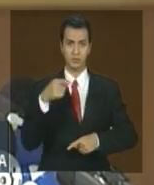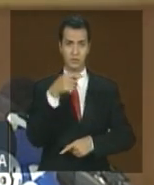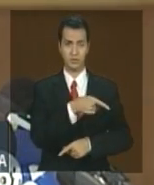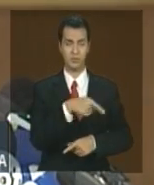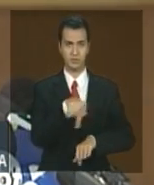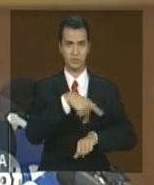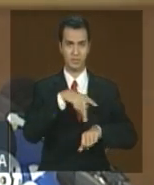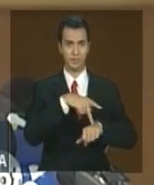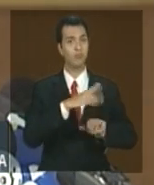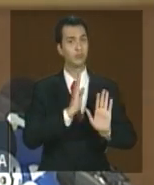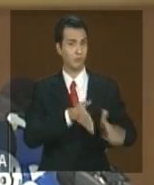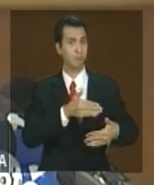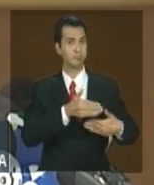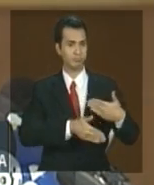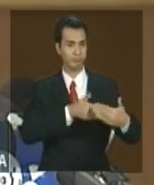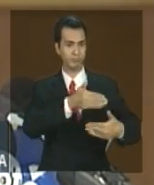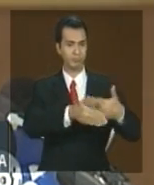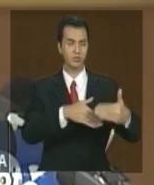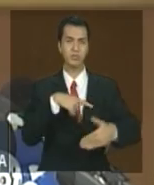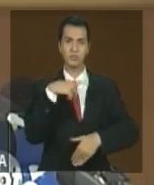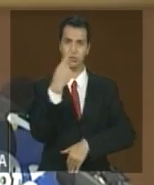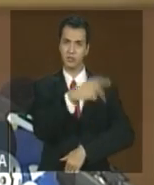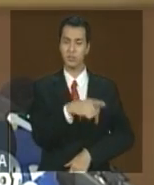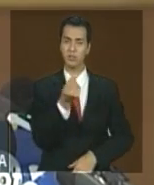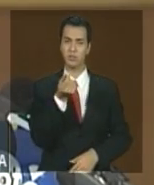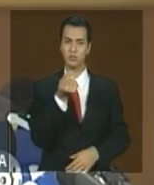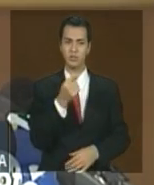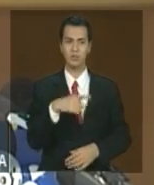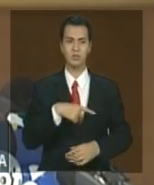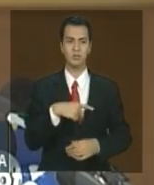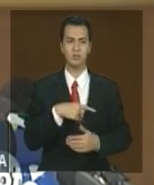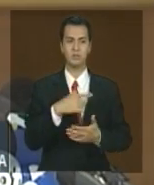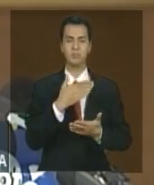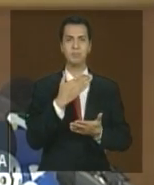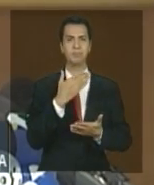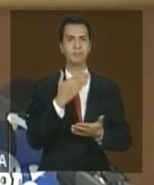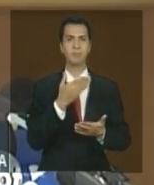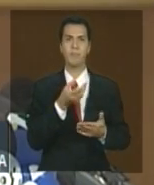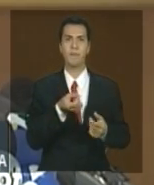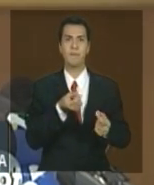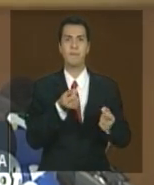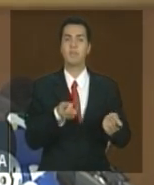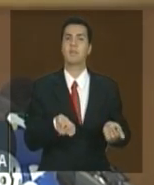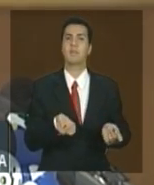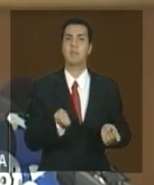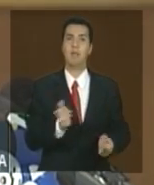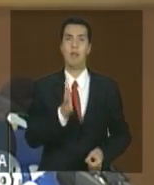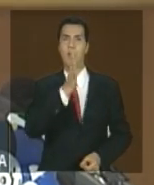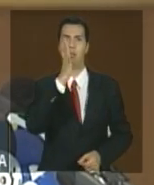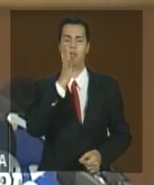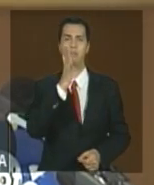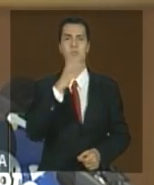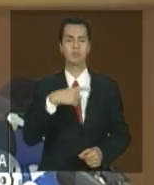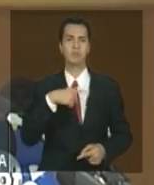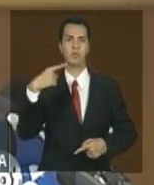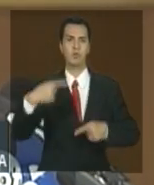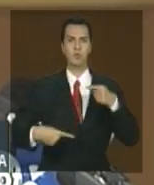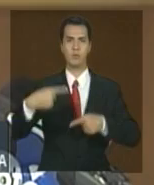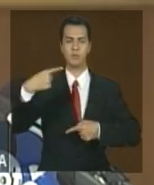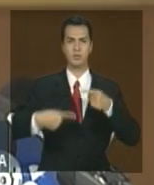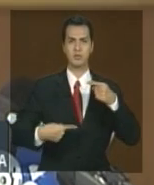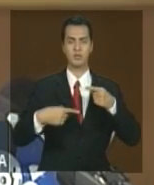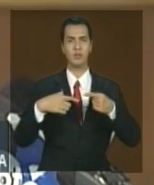suas moedas, né, mais valorizadas e, portanto, competição artificial